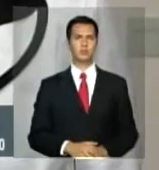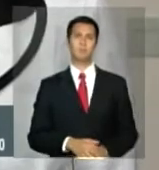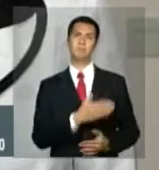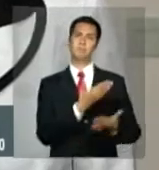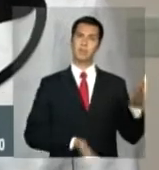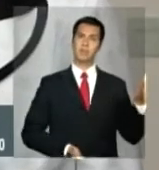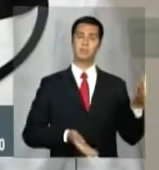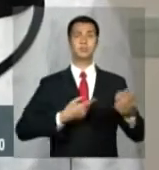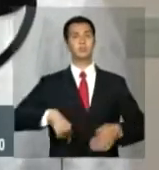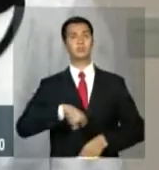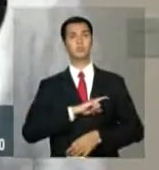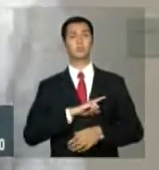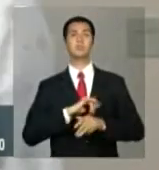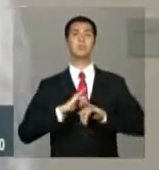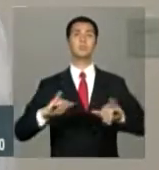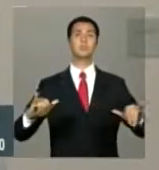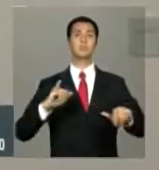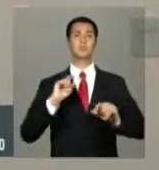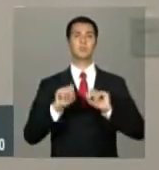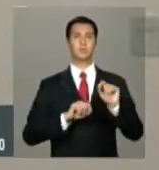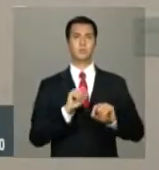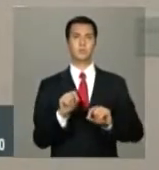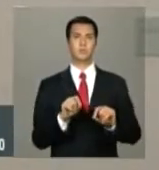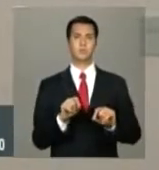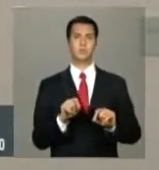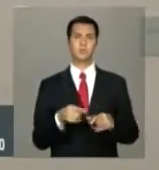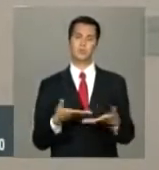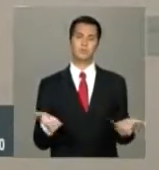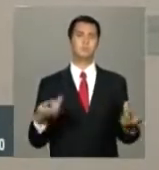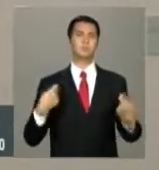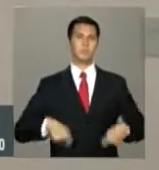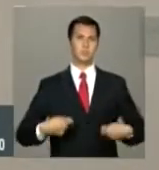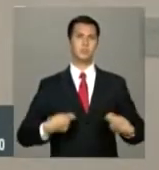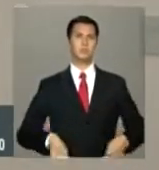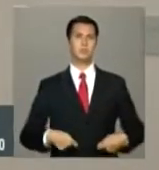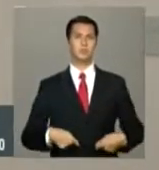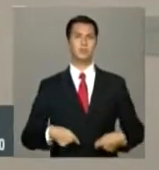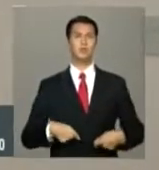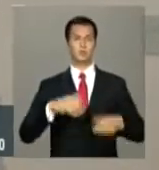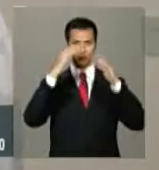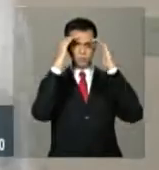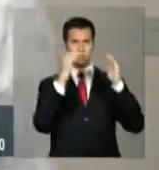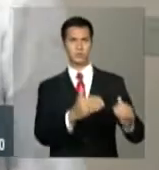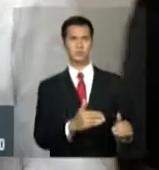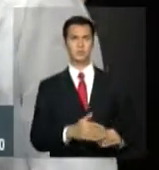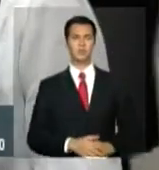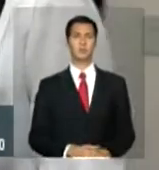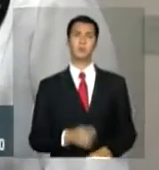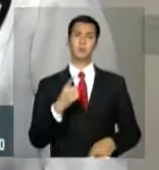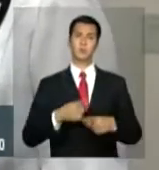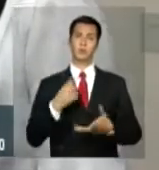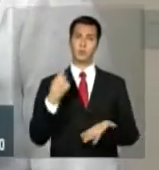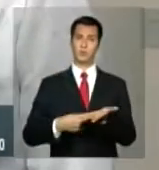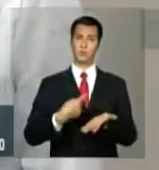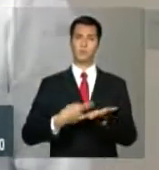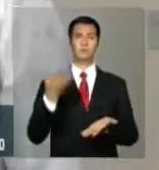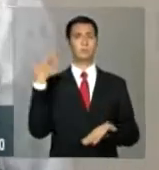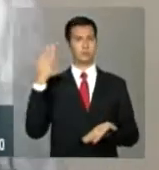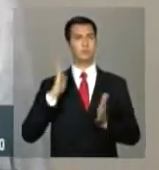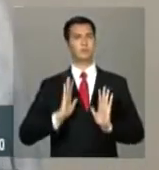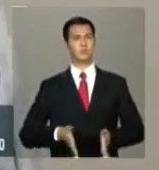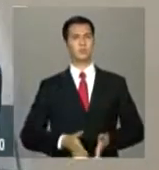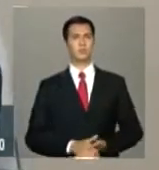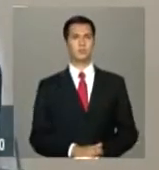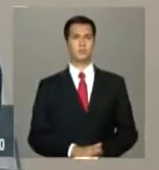nós colocamos é que isso é absolutamente imprescindível que seja cumprido, porque é um acordo anteriormente